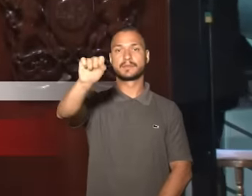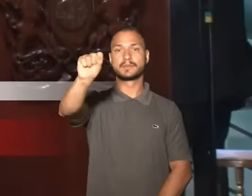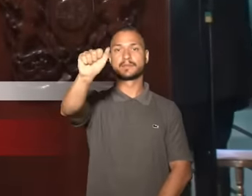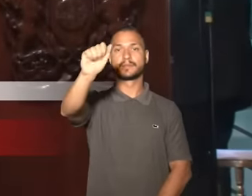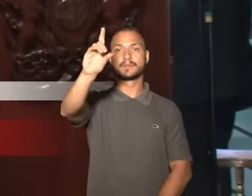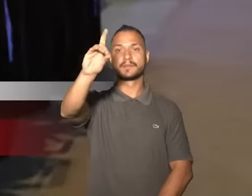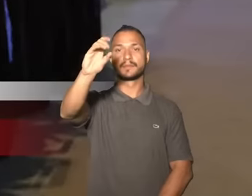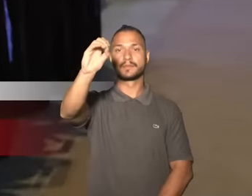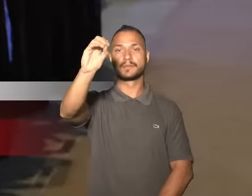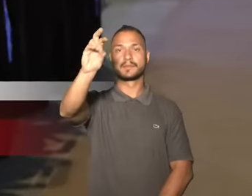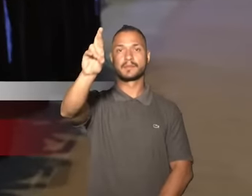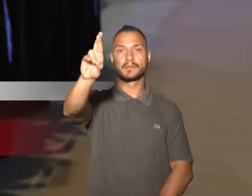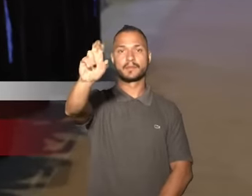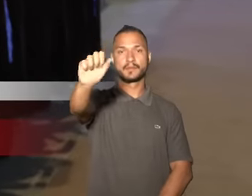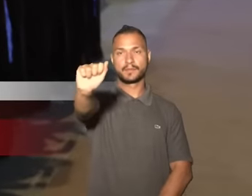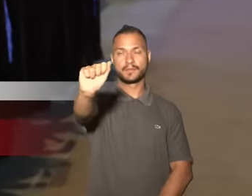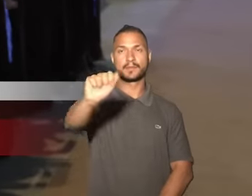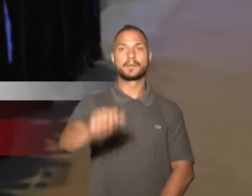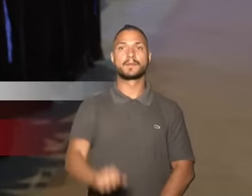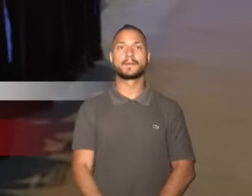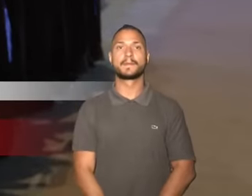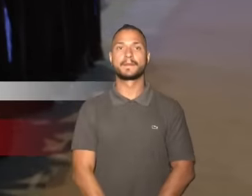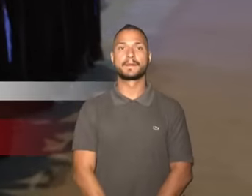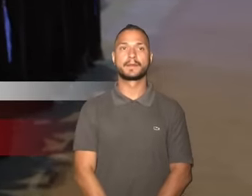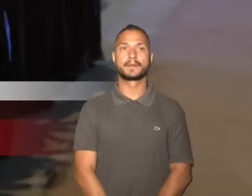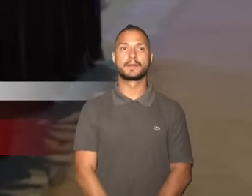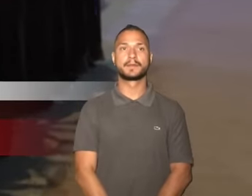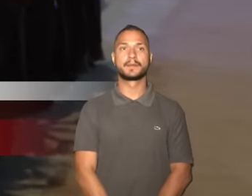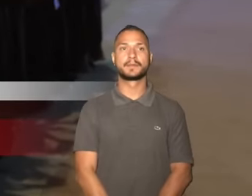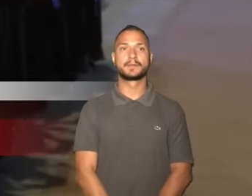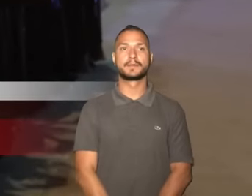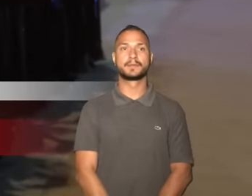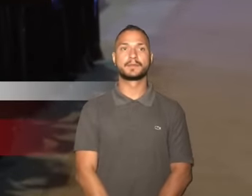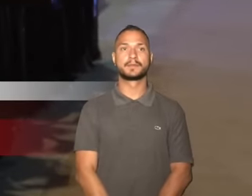Isadora de Souza Santos.